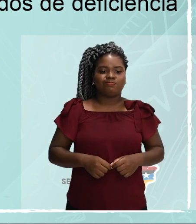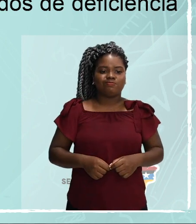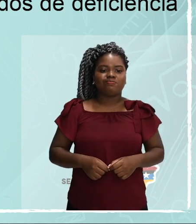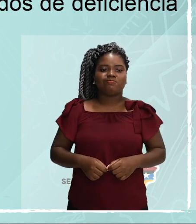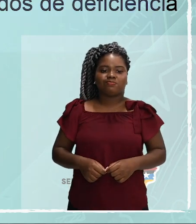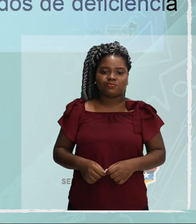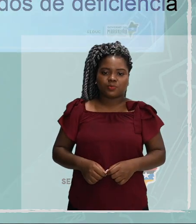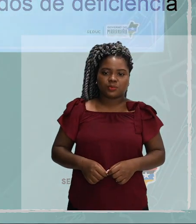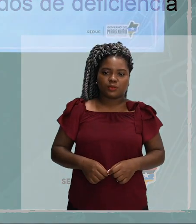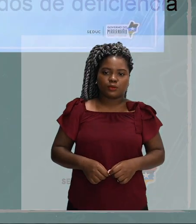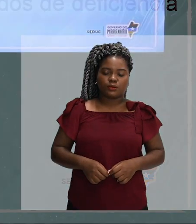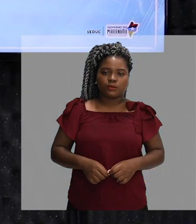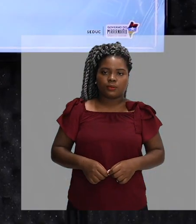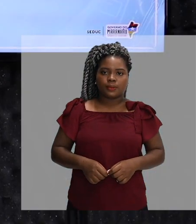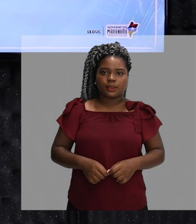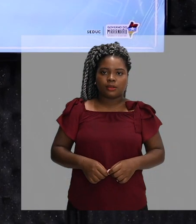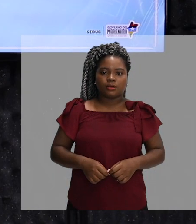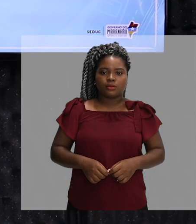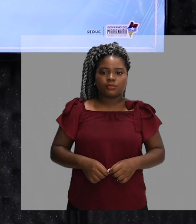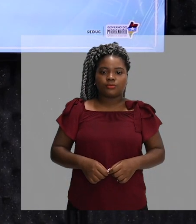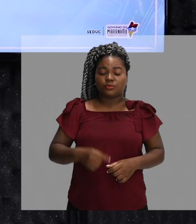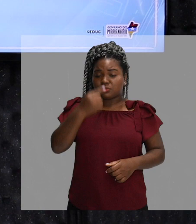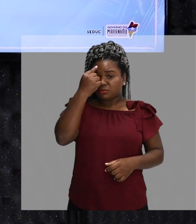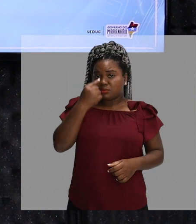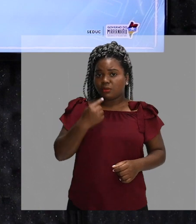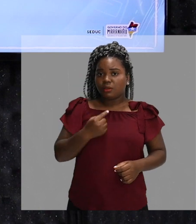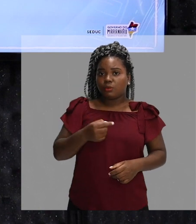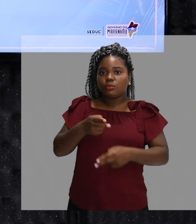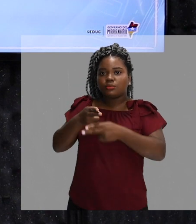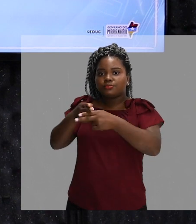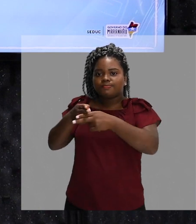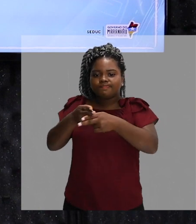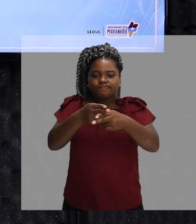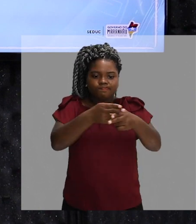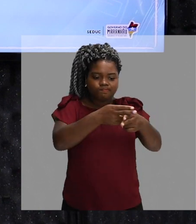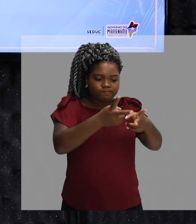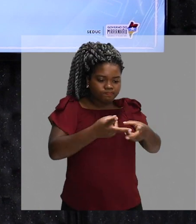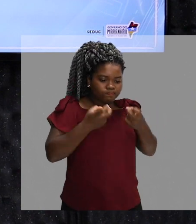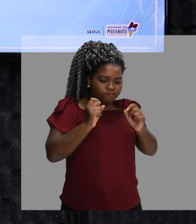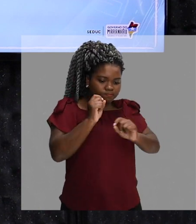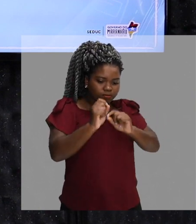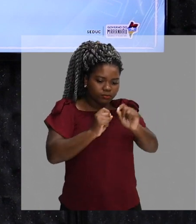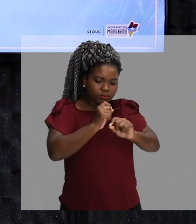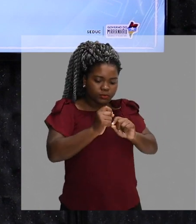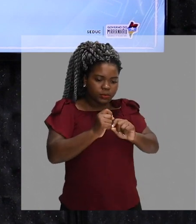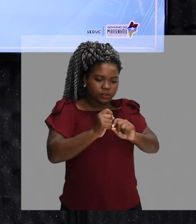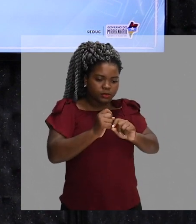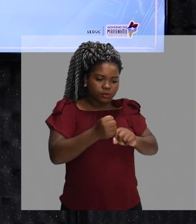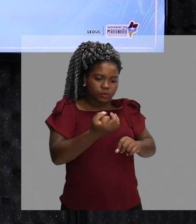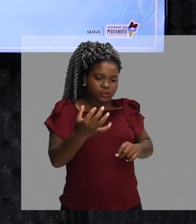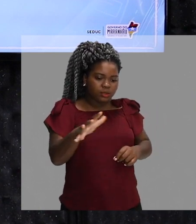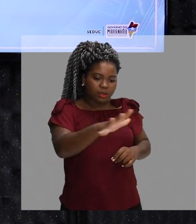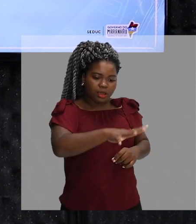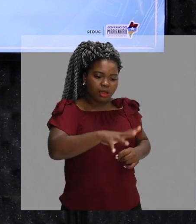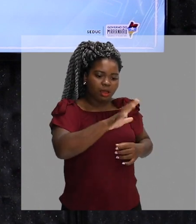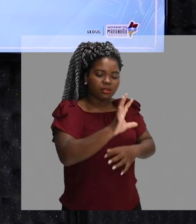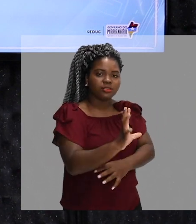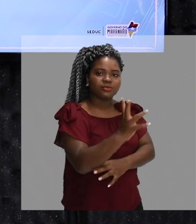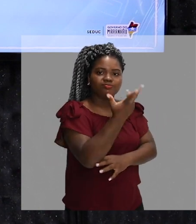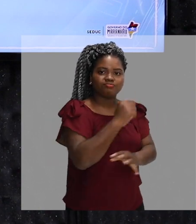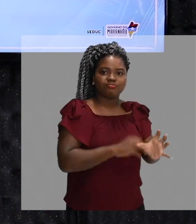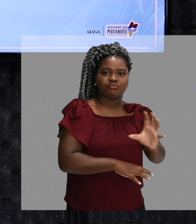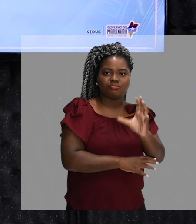diversas culturas. Então, com as imagens de satélites, nós podemos observar a quantidade de áreas plantadas